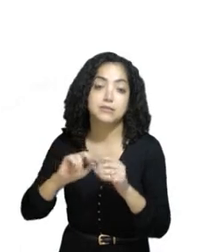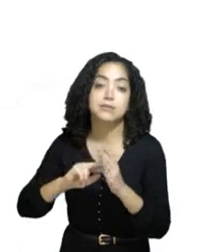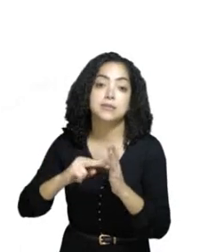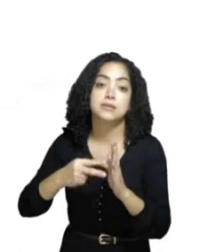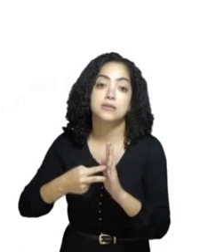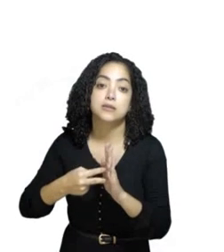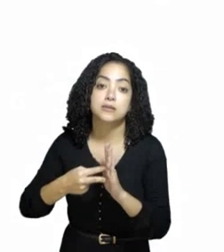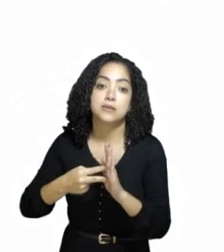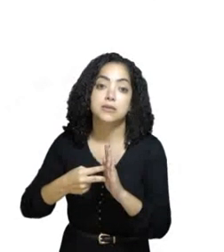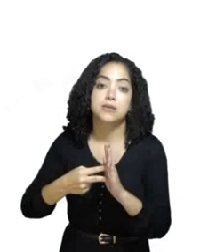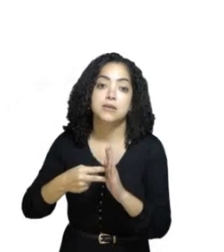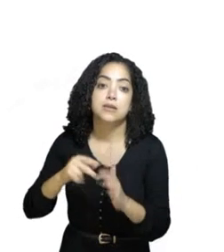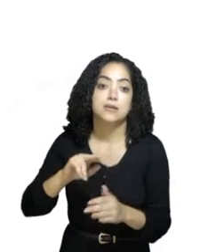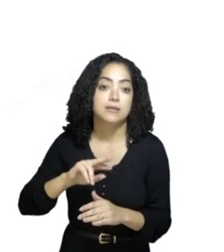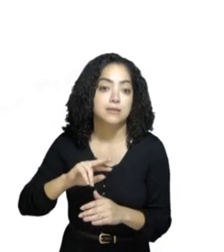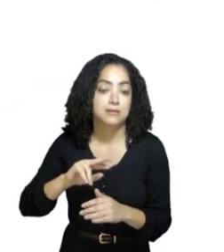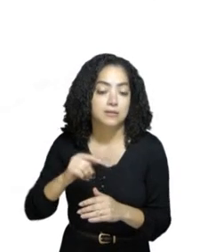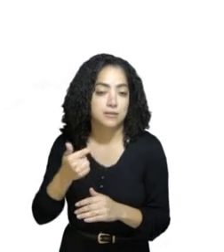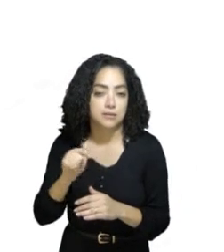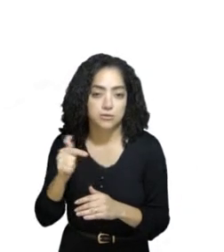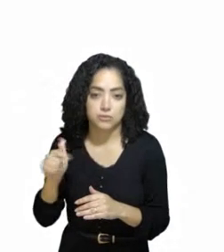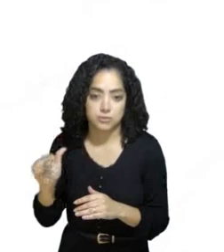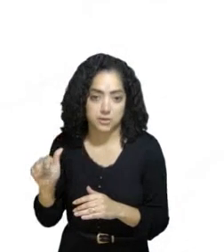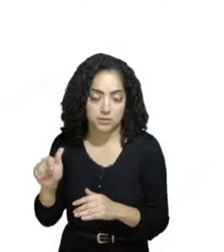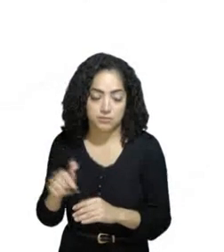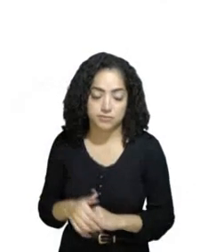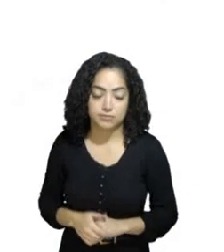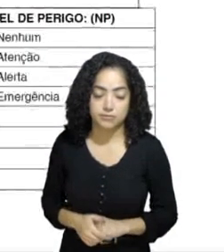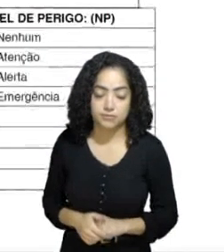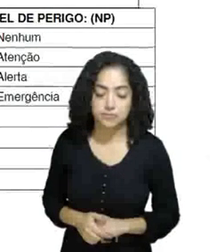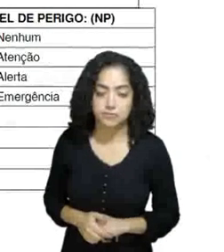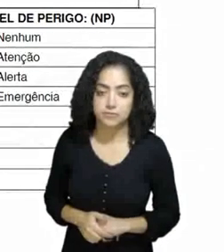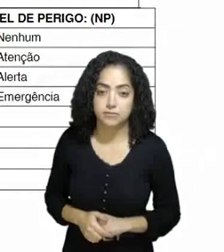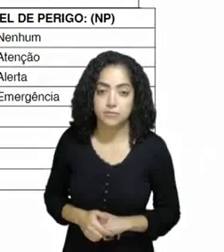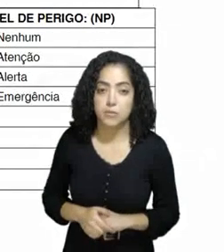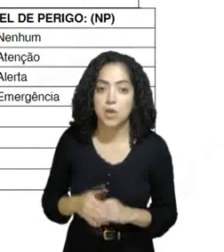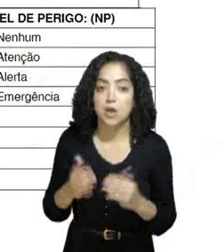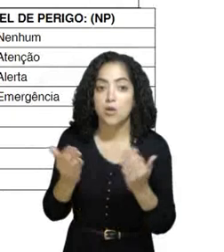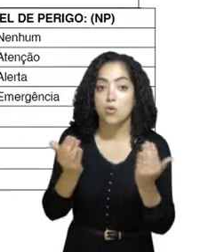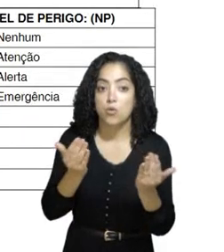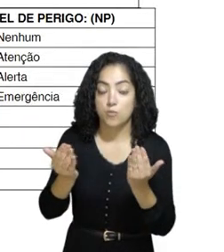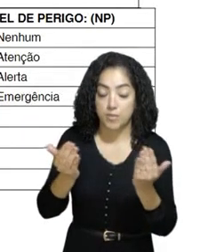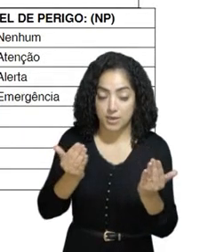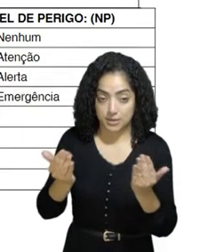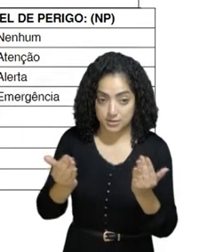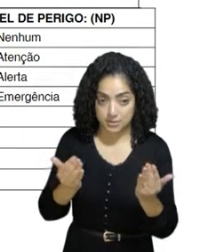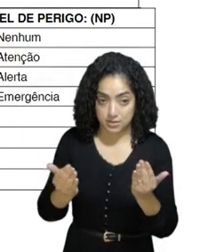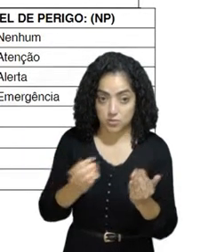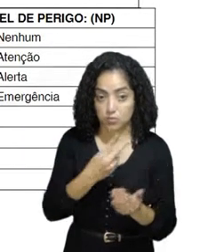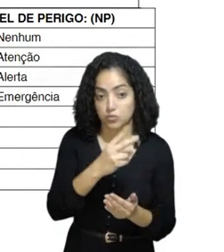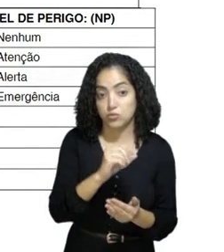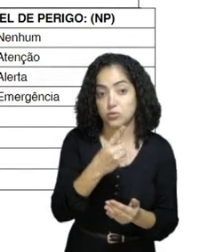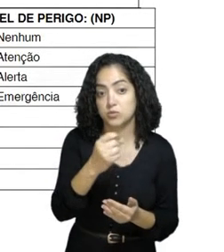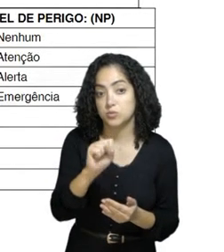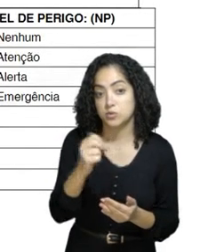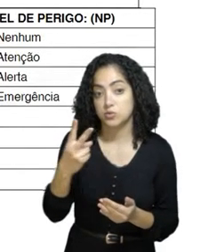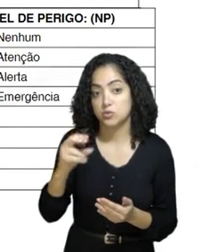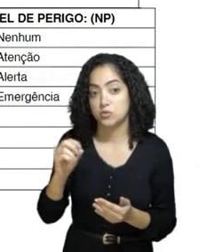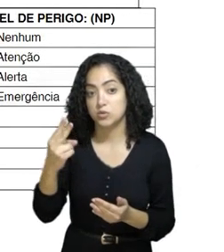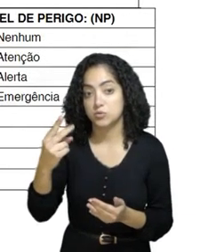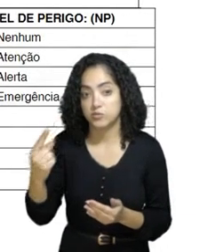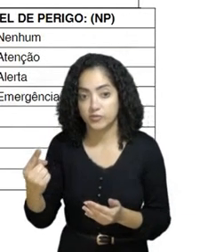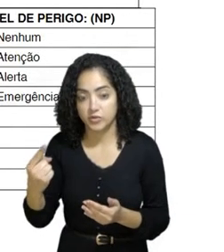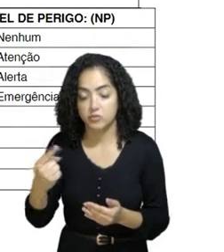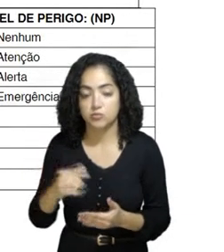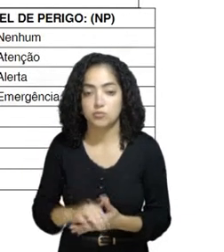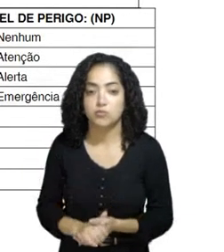não existente. Vamos para o próximo slide. Comparação da situação entre 2018 e 2021 na